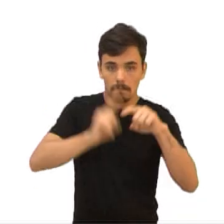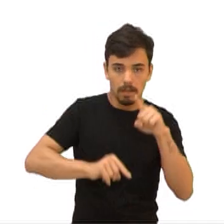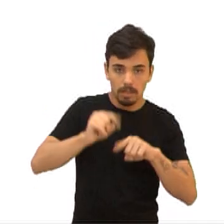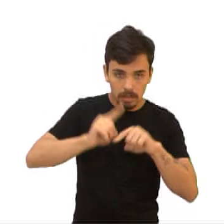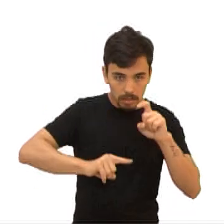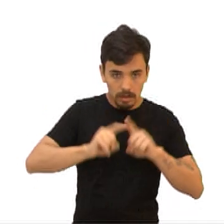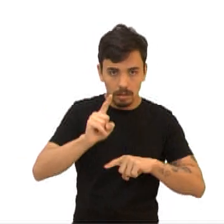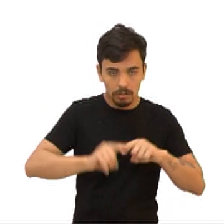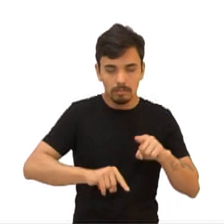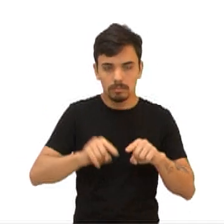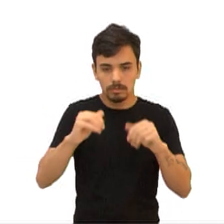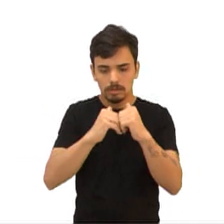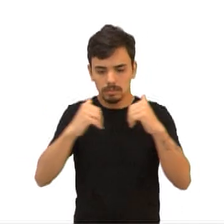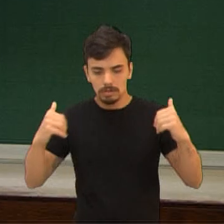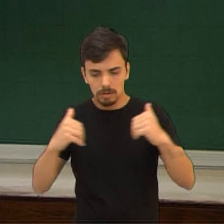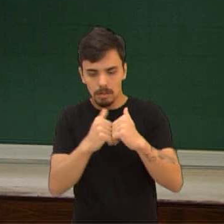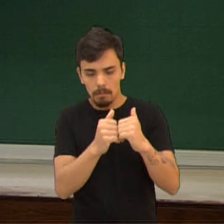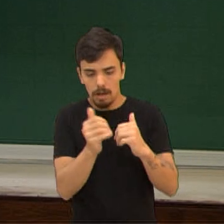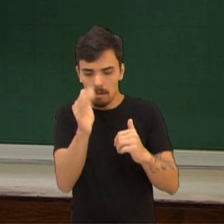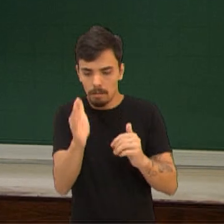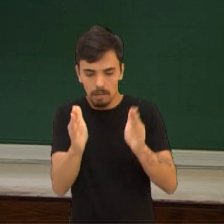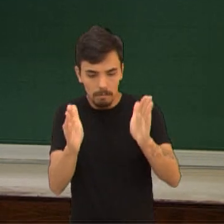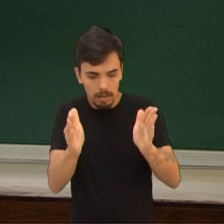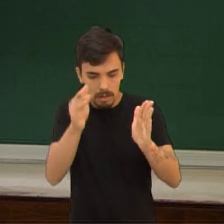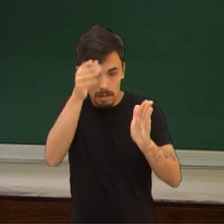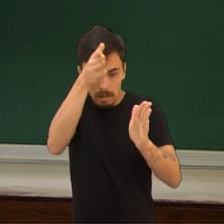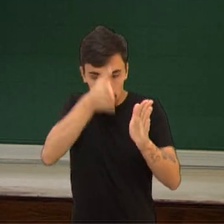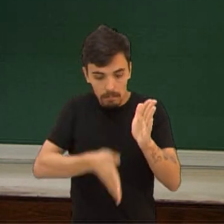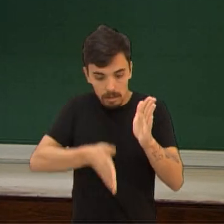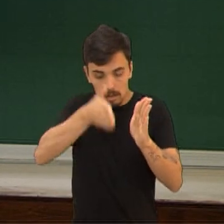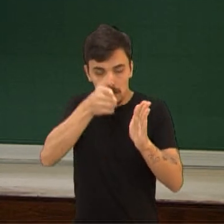aqui que separa essas duas placas e que serve como